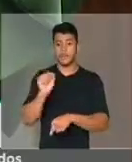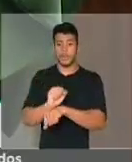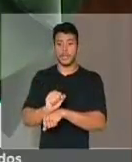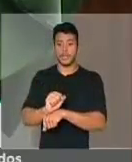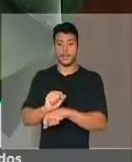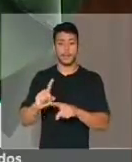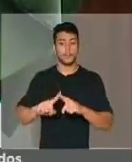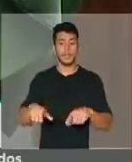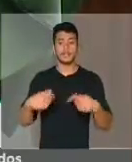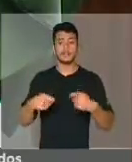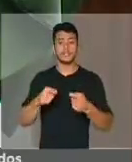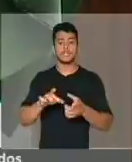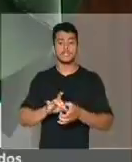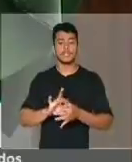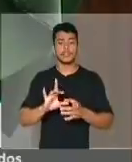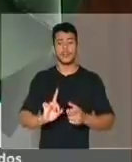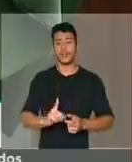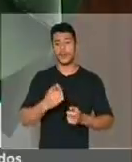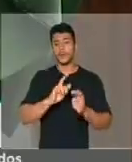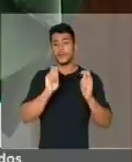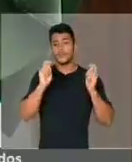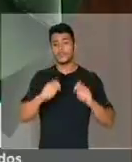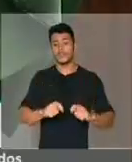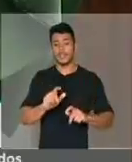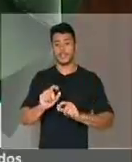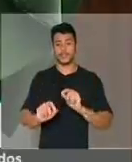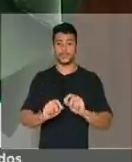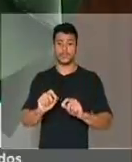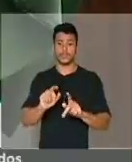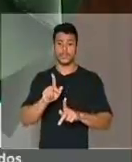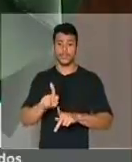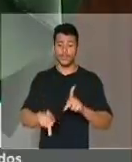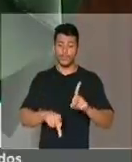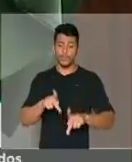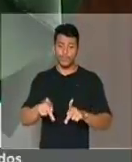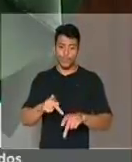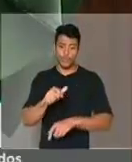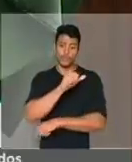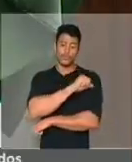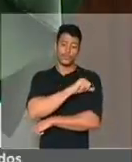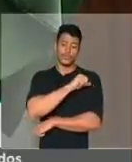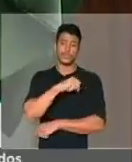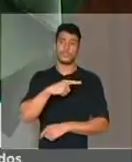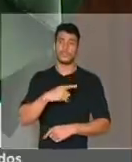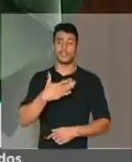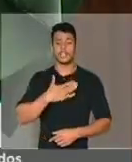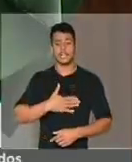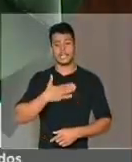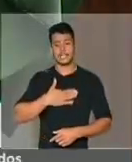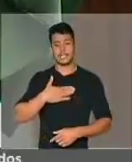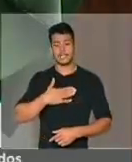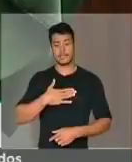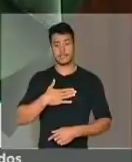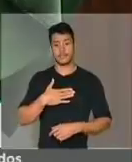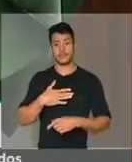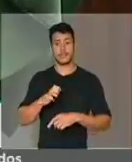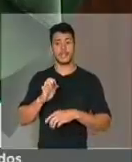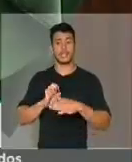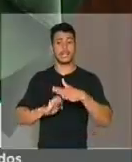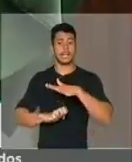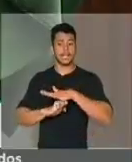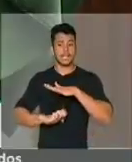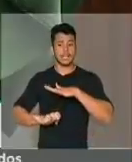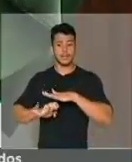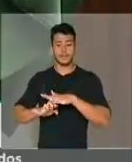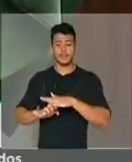que a população fluminense volte a ter alguma tranquilidade, para que as empresas cessem o êxodo